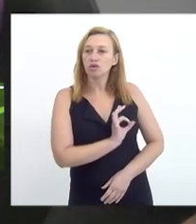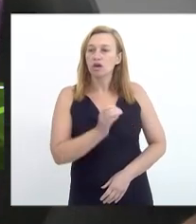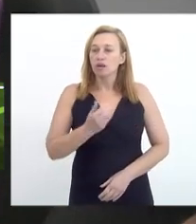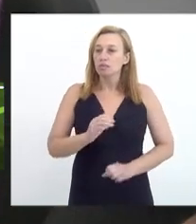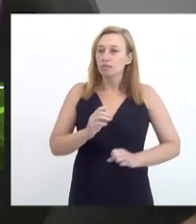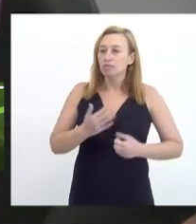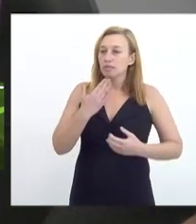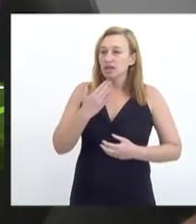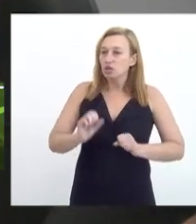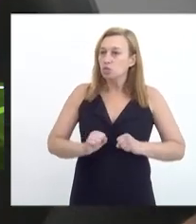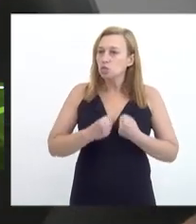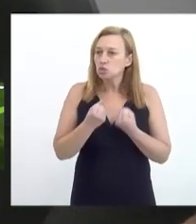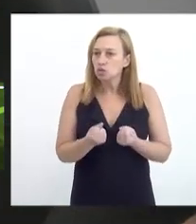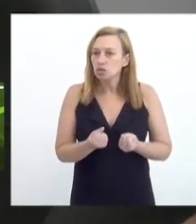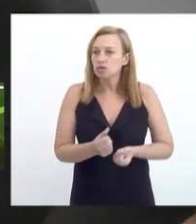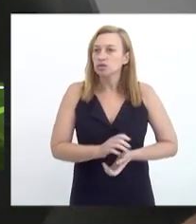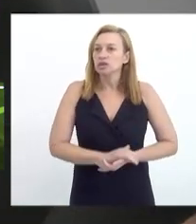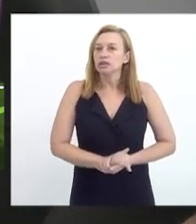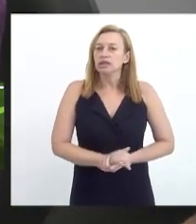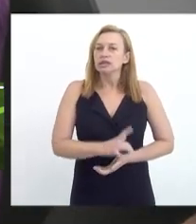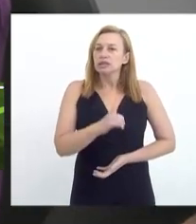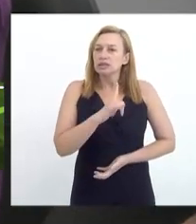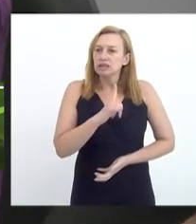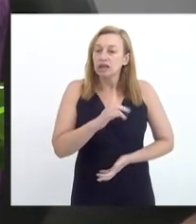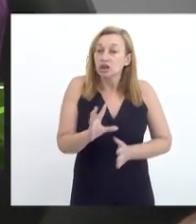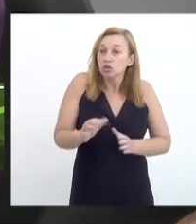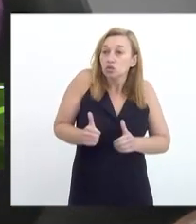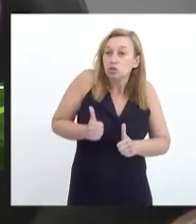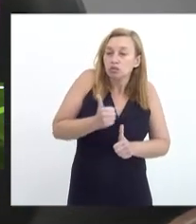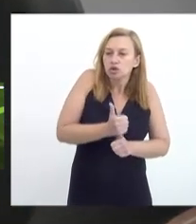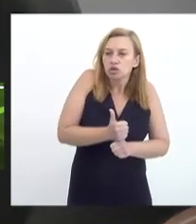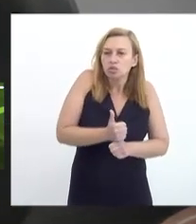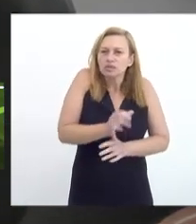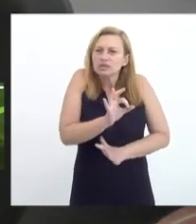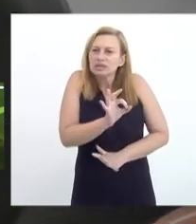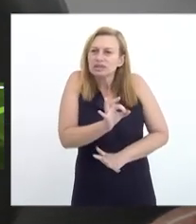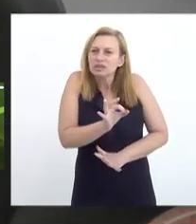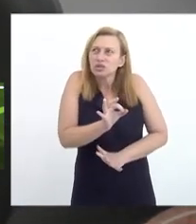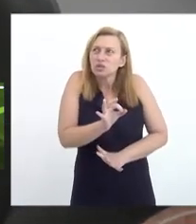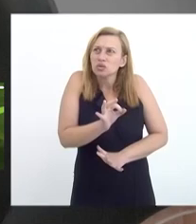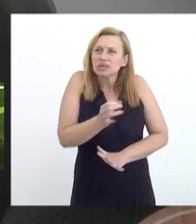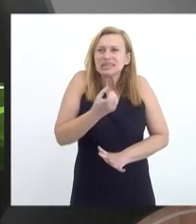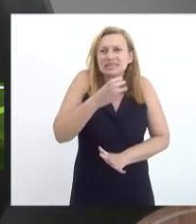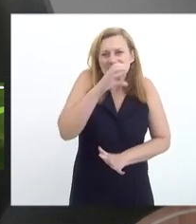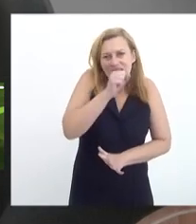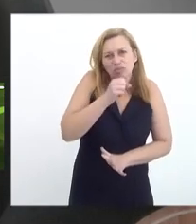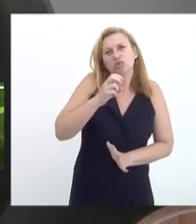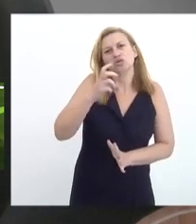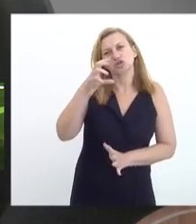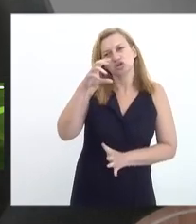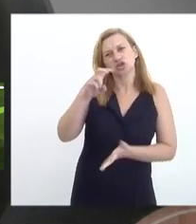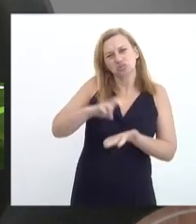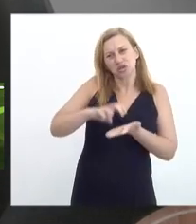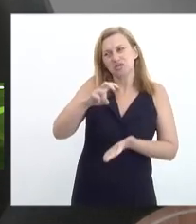assessorias Que a gente tenha O substitutivo No máximo No sábado pela manhã